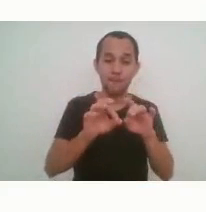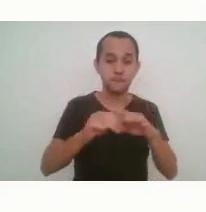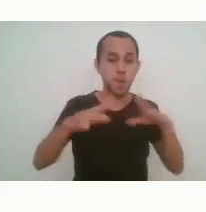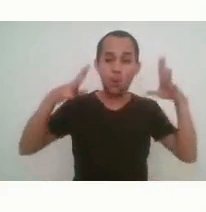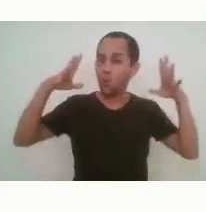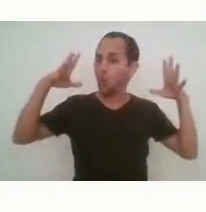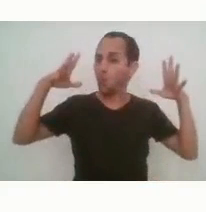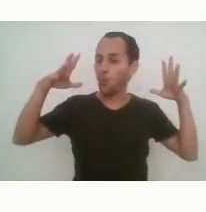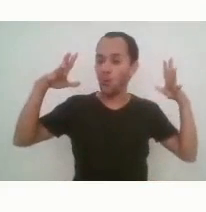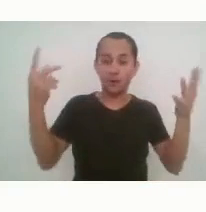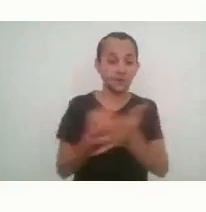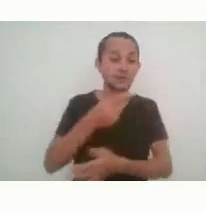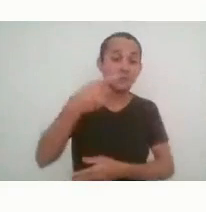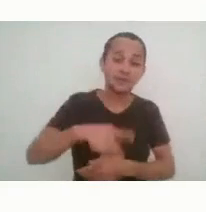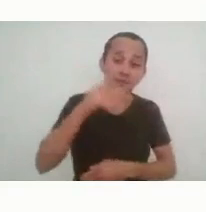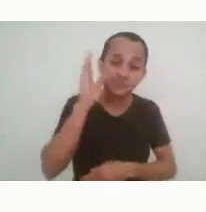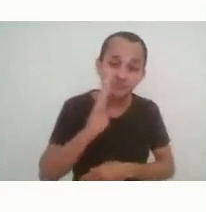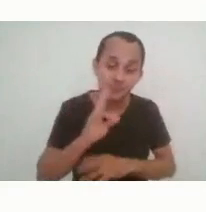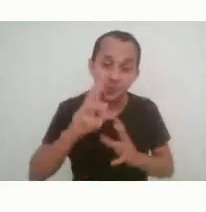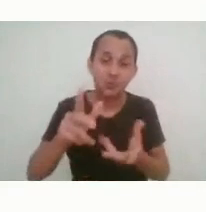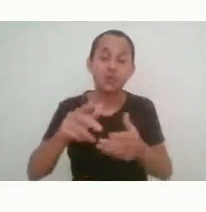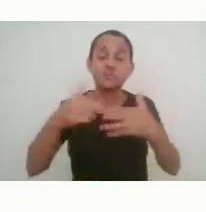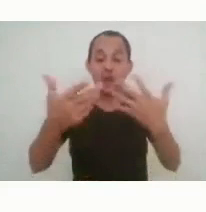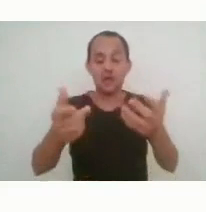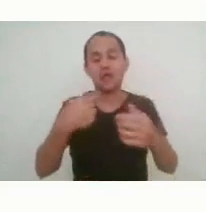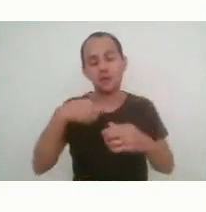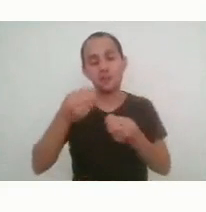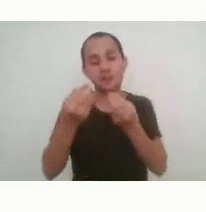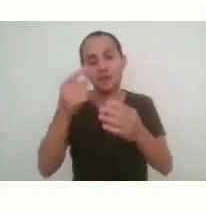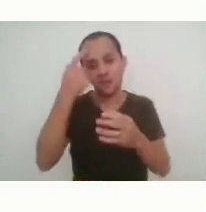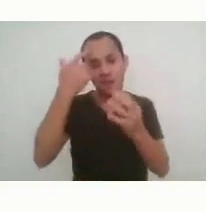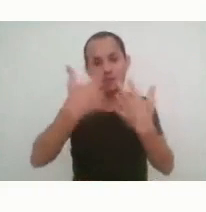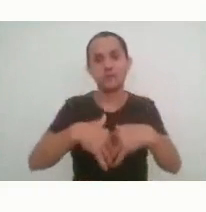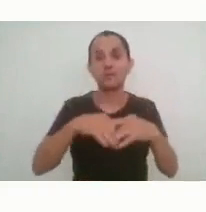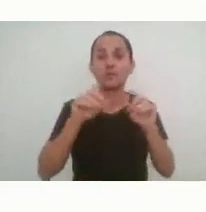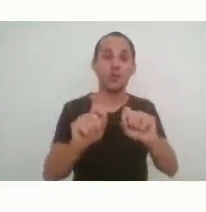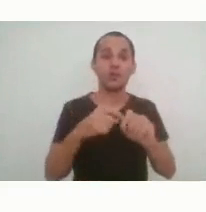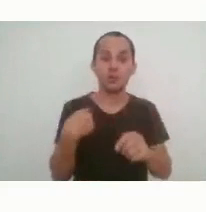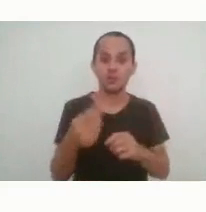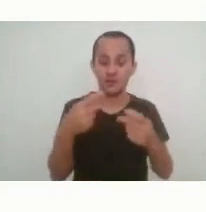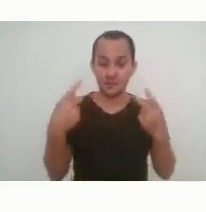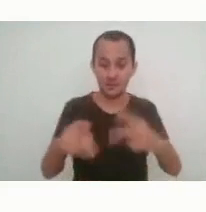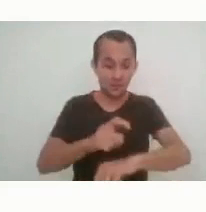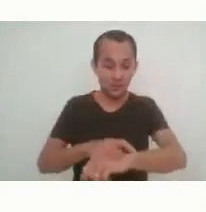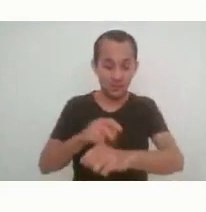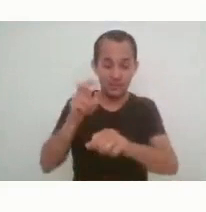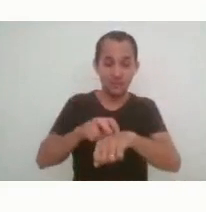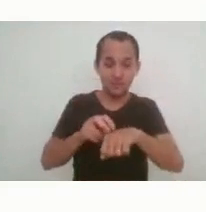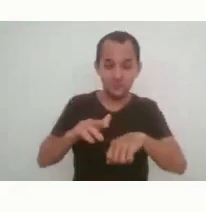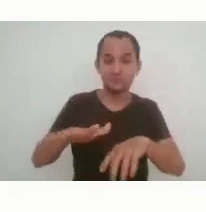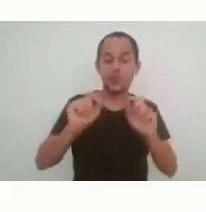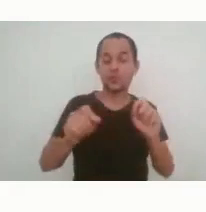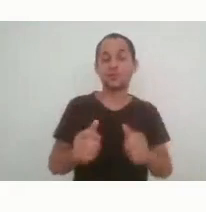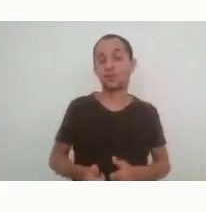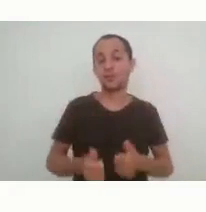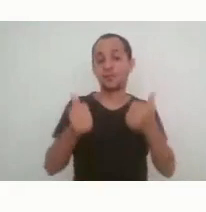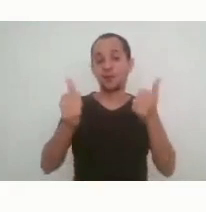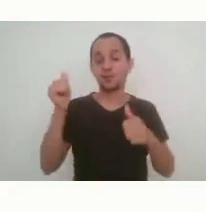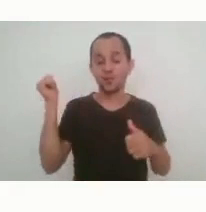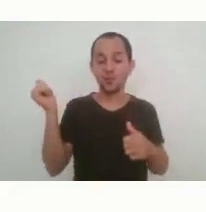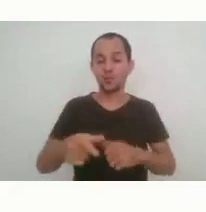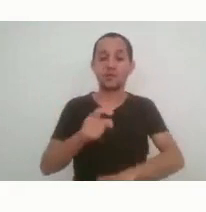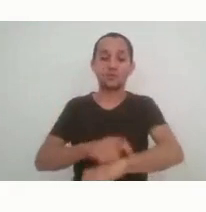gente refletir, e eu espero que a gente saia dessa pandemia um pouco melhor do que entramos